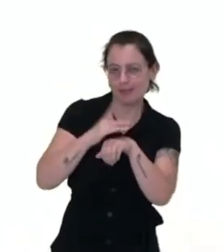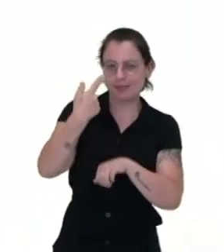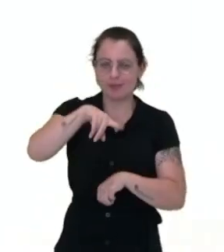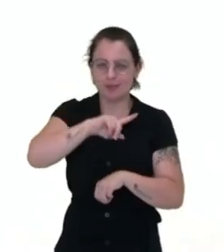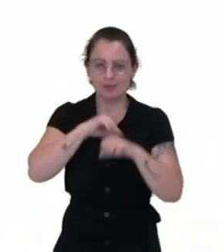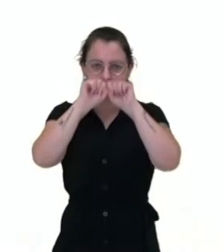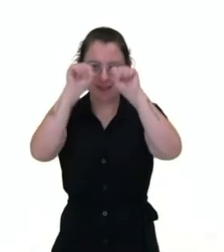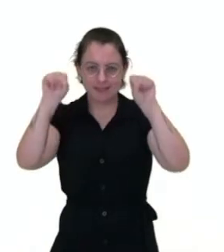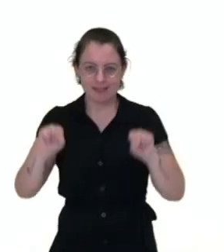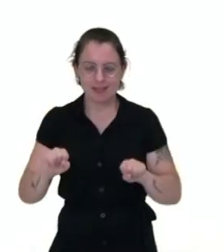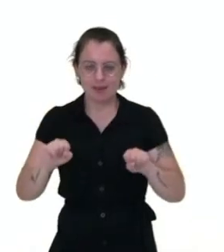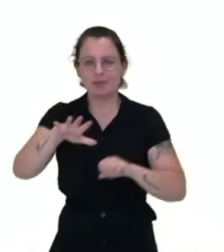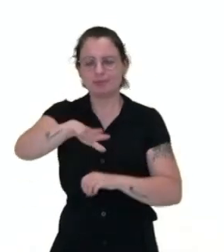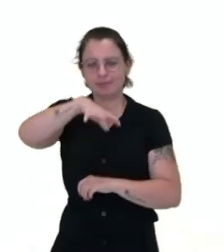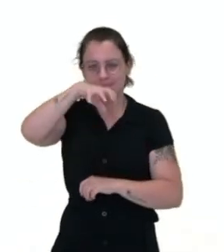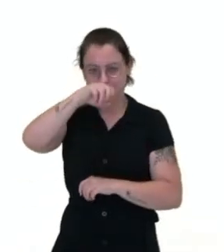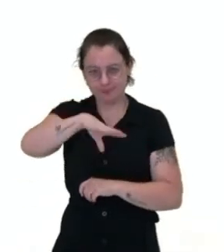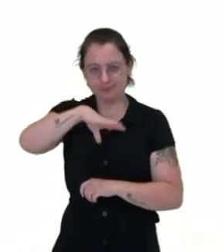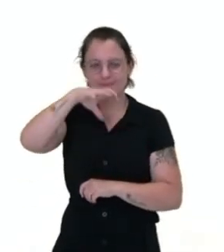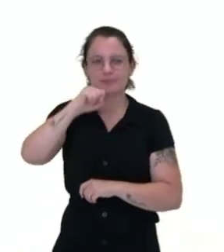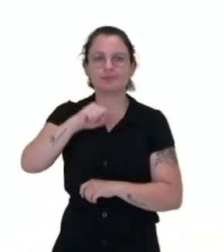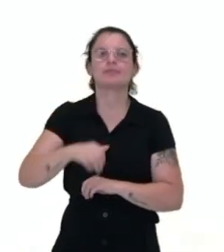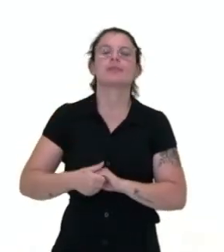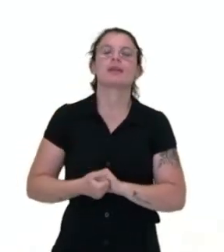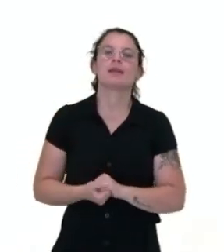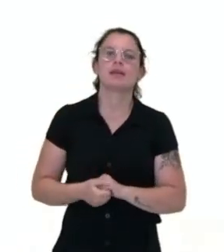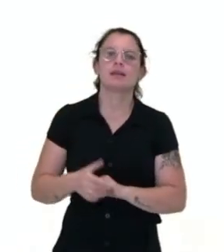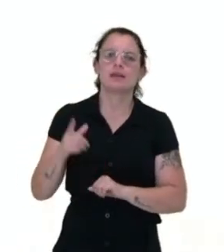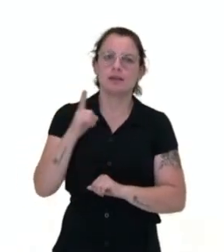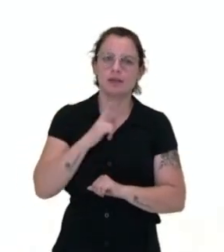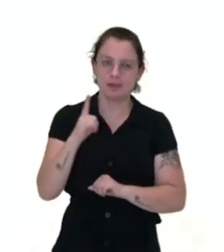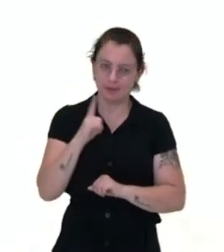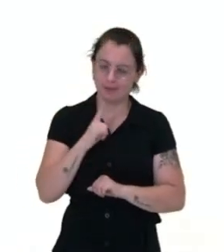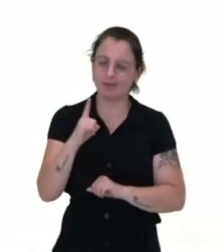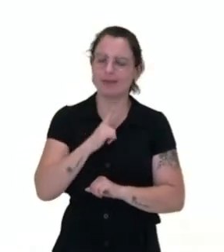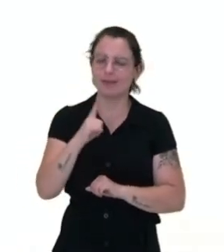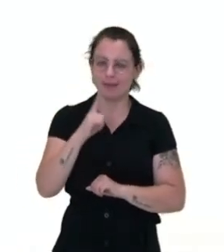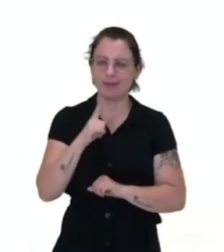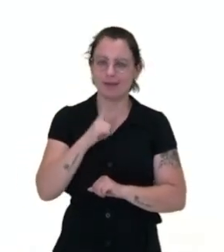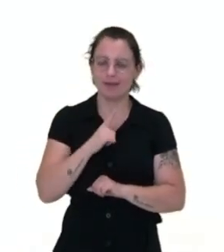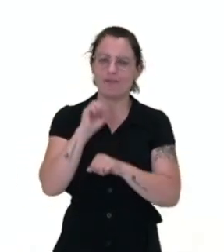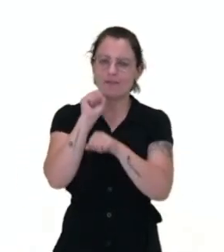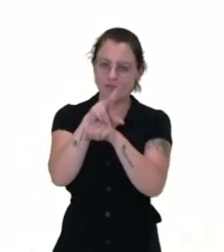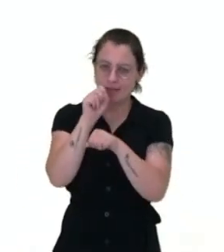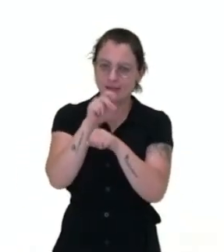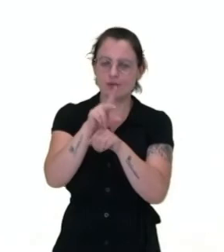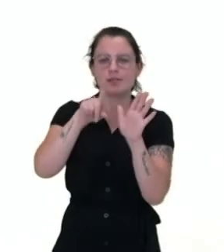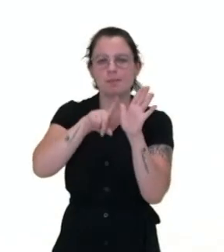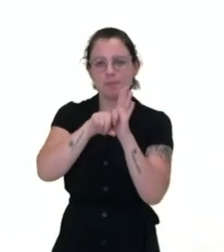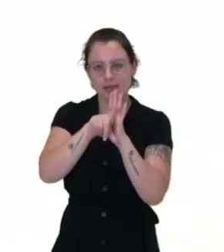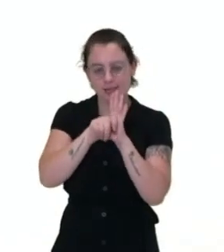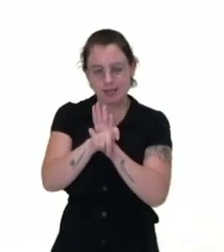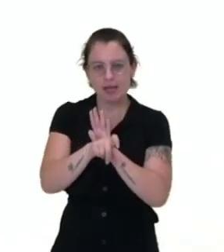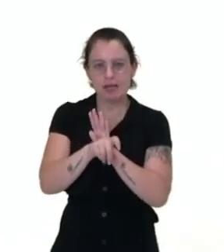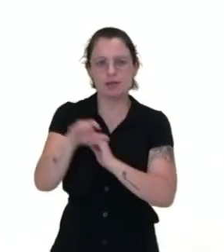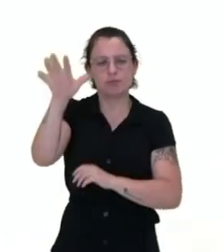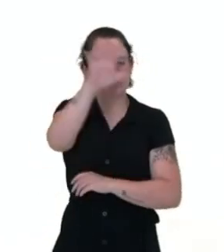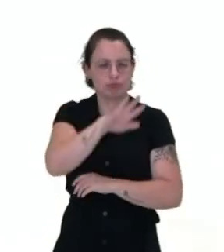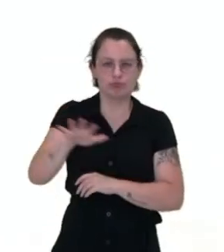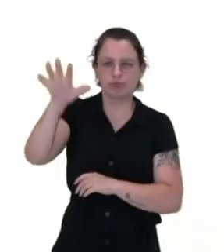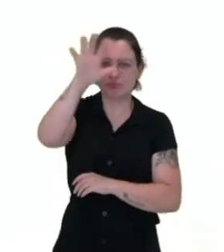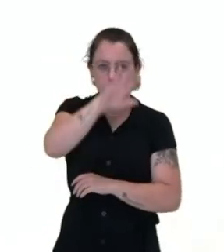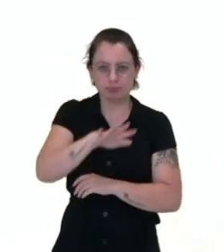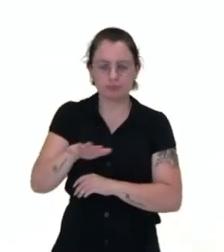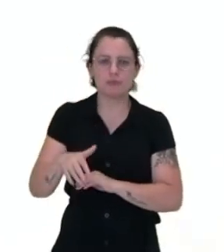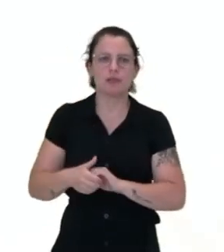podem ser causadas por vírus, bactérias que podem estar aqui ao nosso redor. Por isso, nós temos